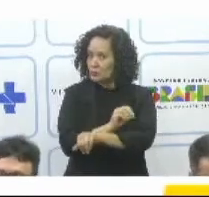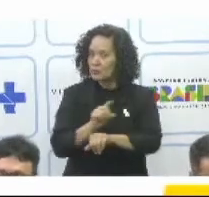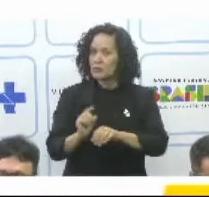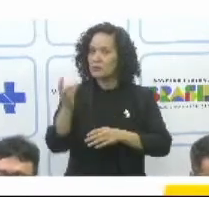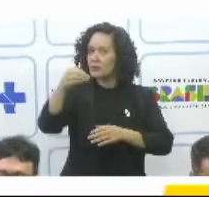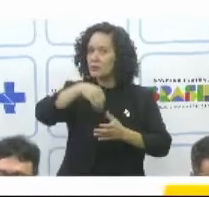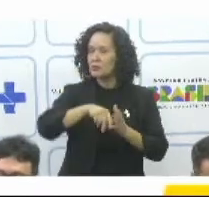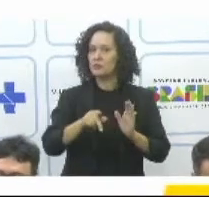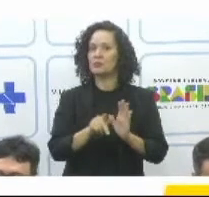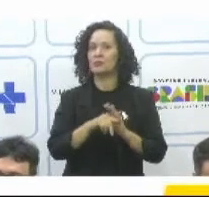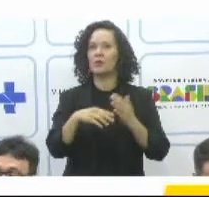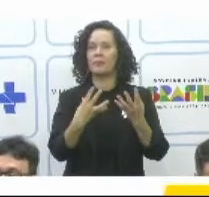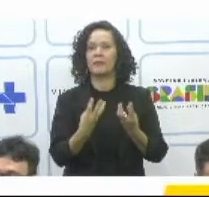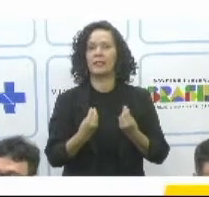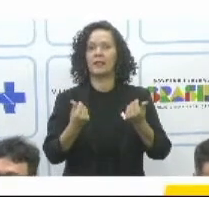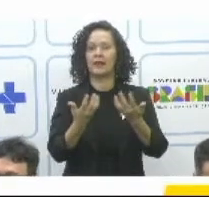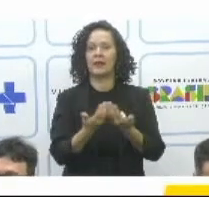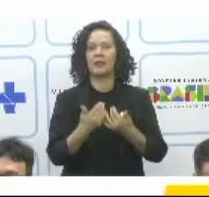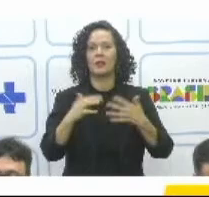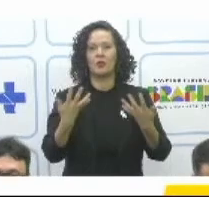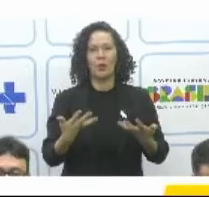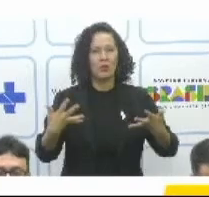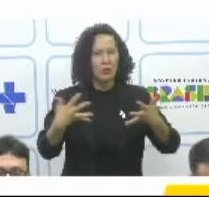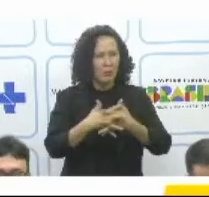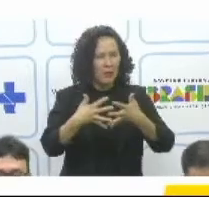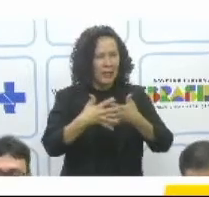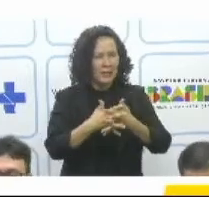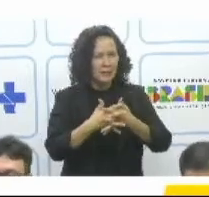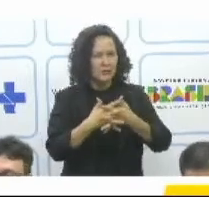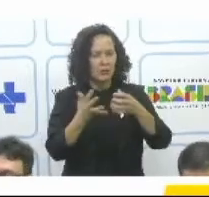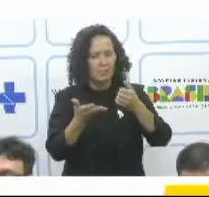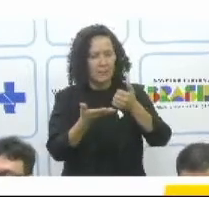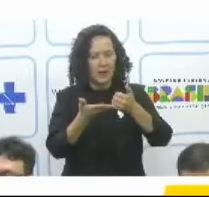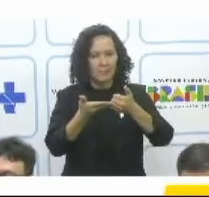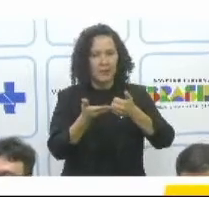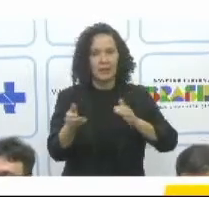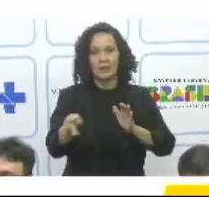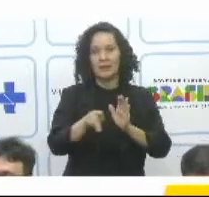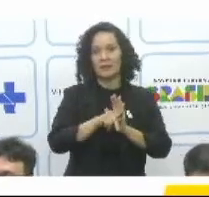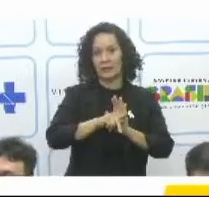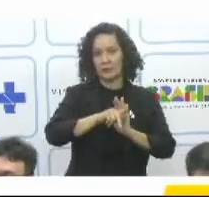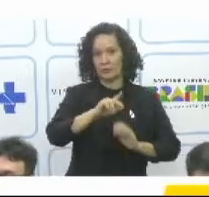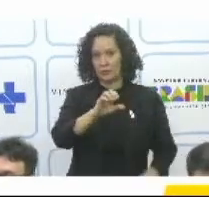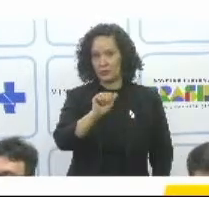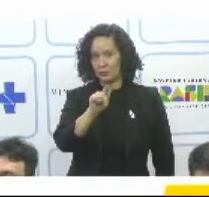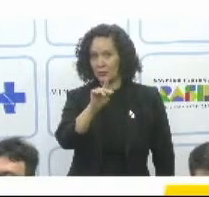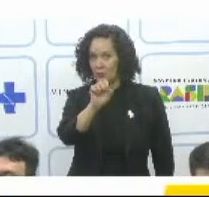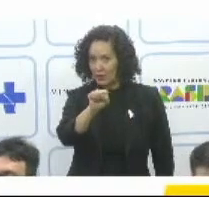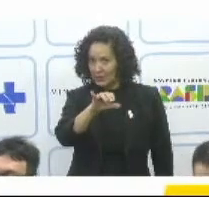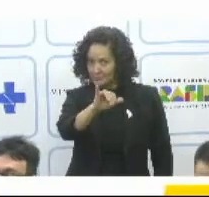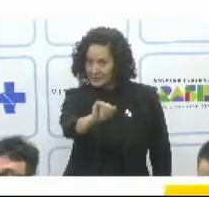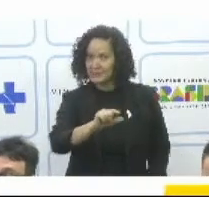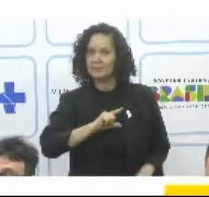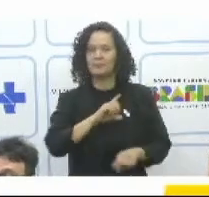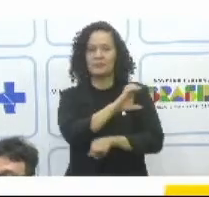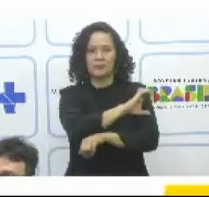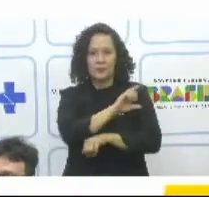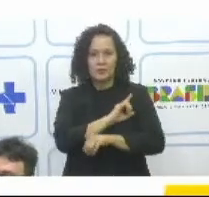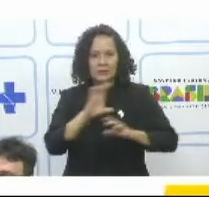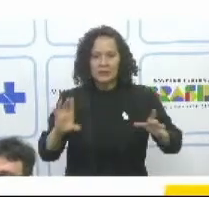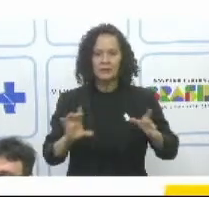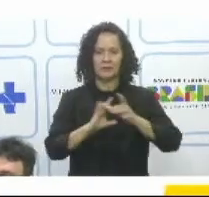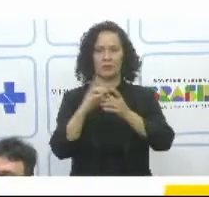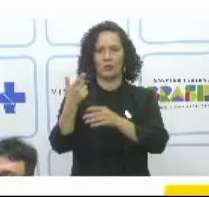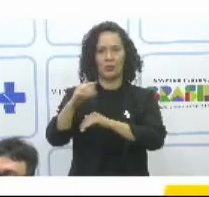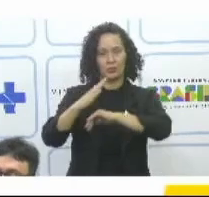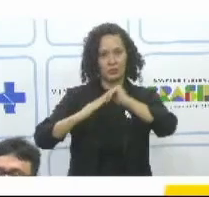dentro né, da média e alta complexidade também, nos CAPs. Então, é um movimento importante da coordenação, essa integração com